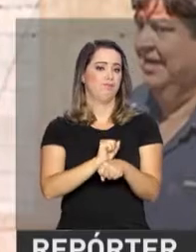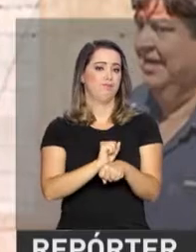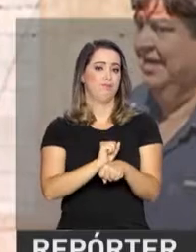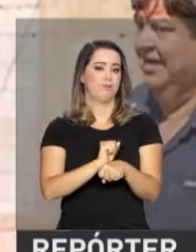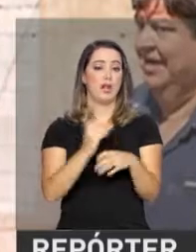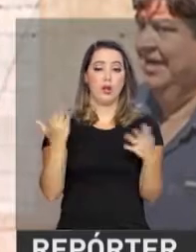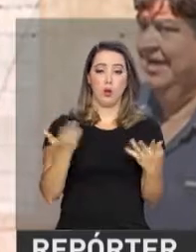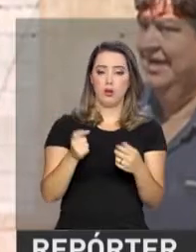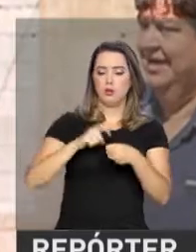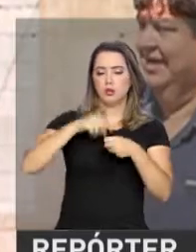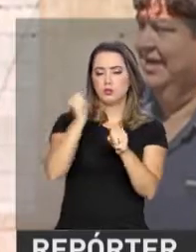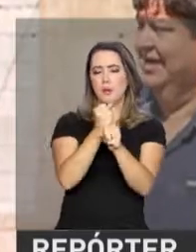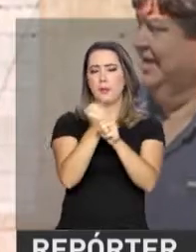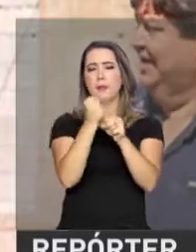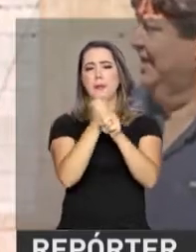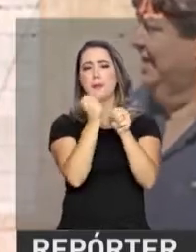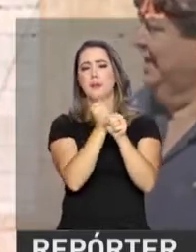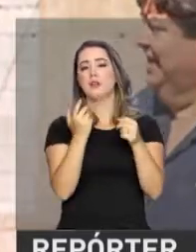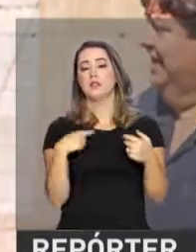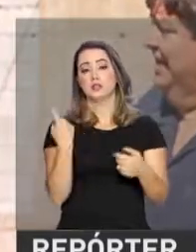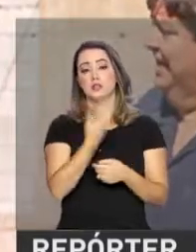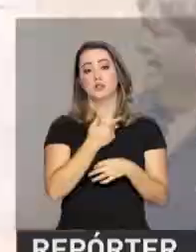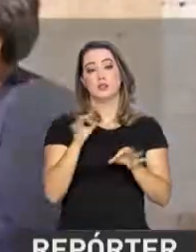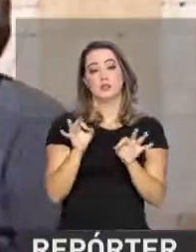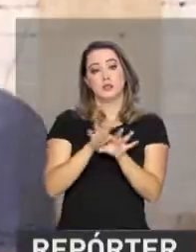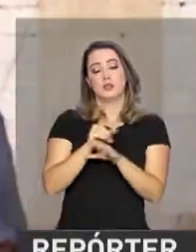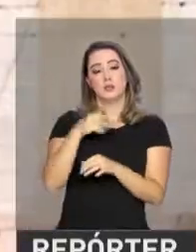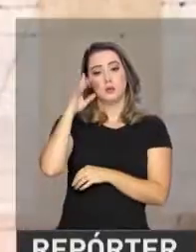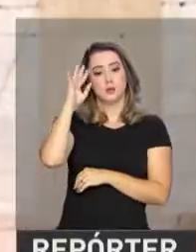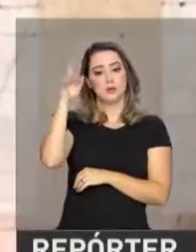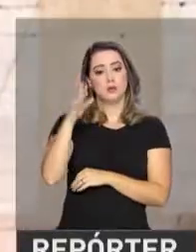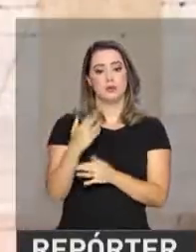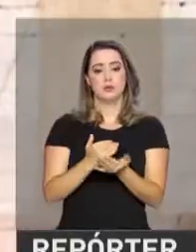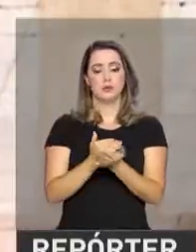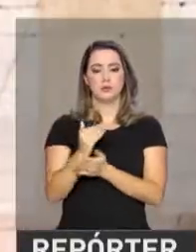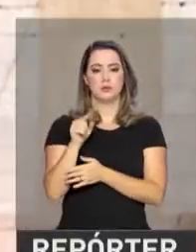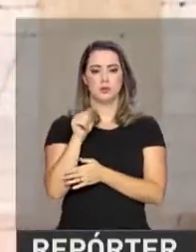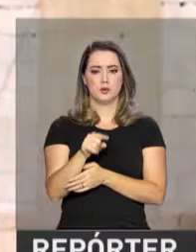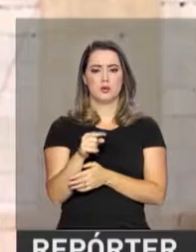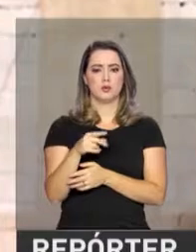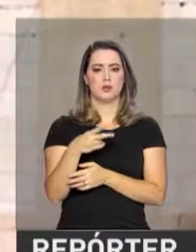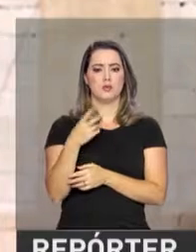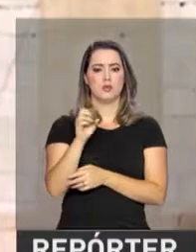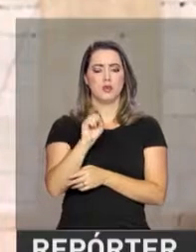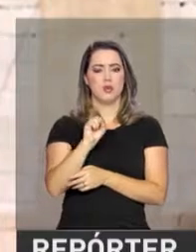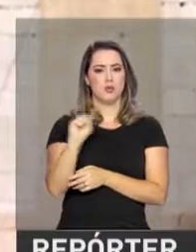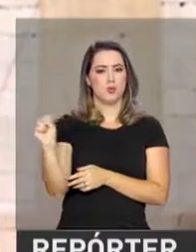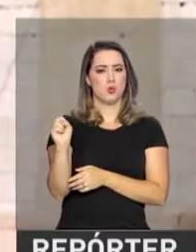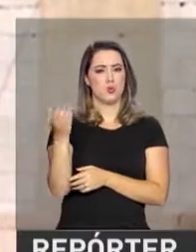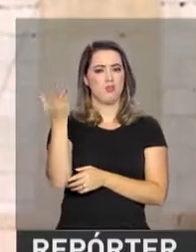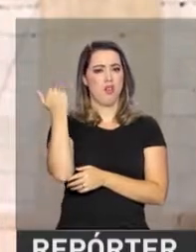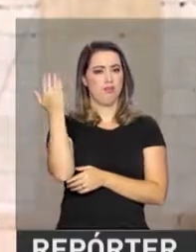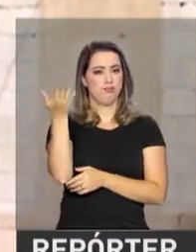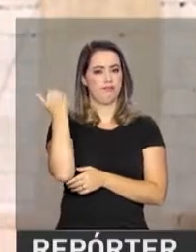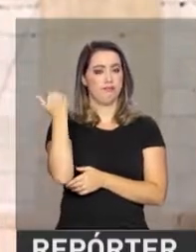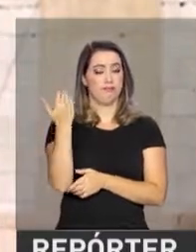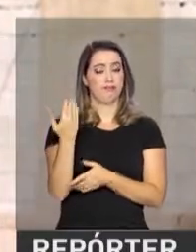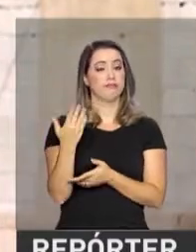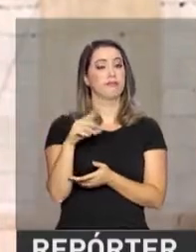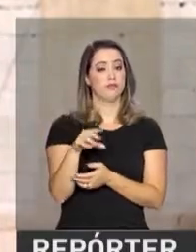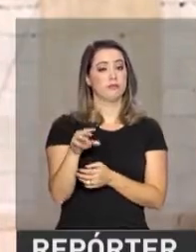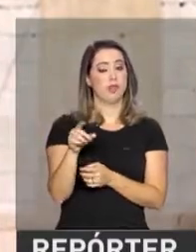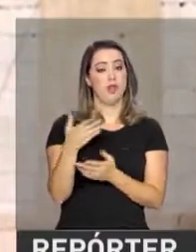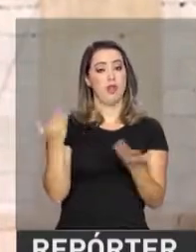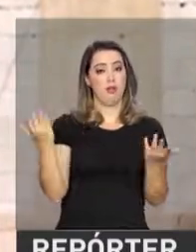retomada é nos permite realizar um sonho foi iniciado ainda no século passado no final do século passado e que